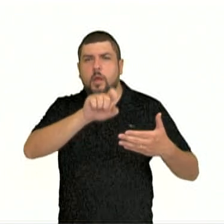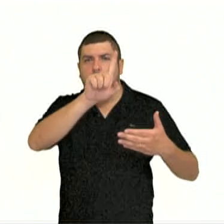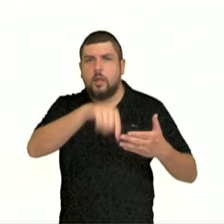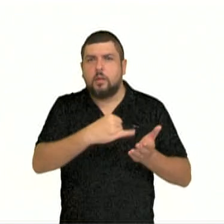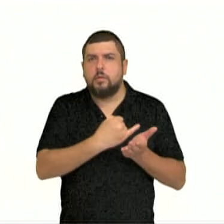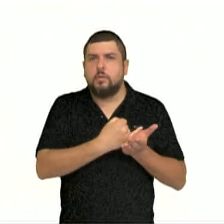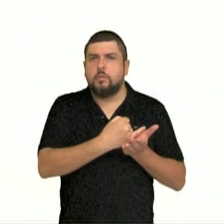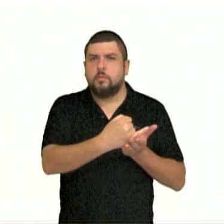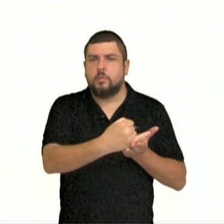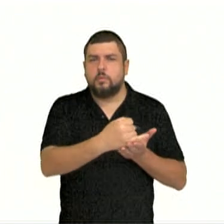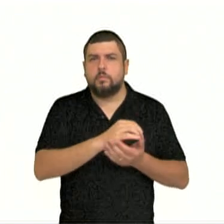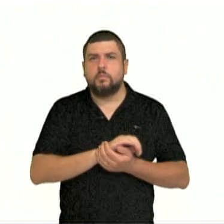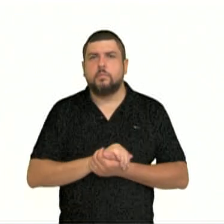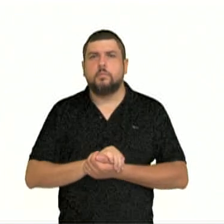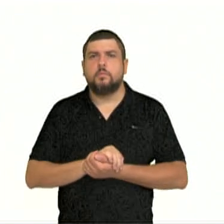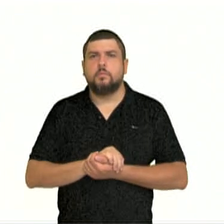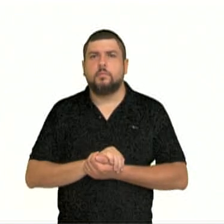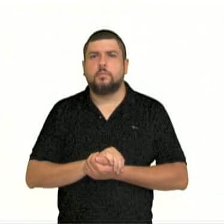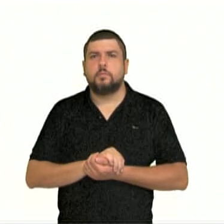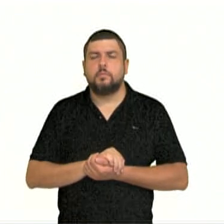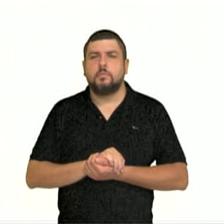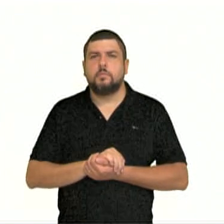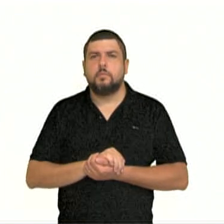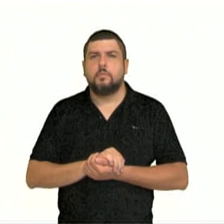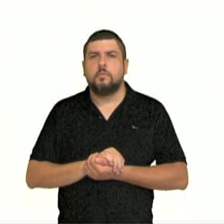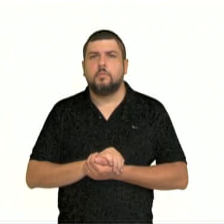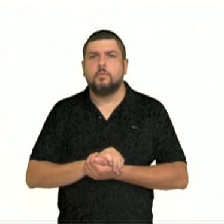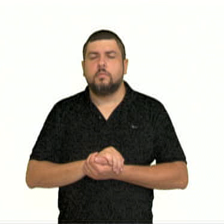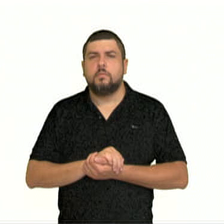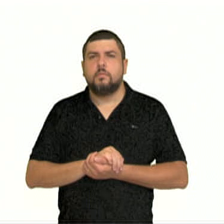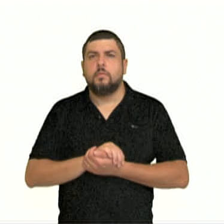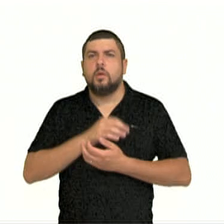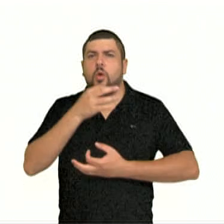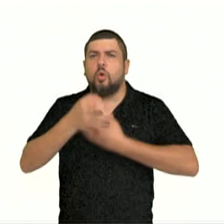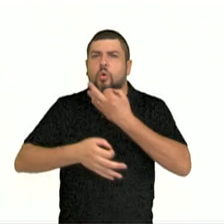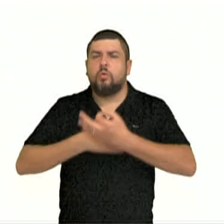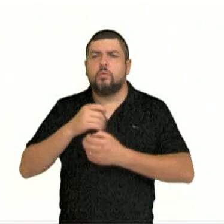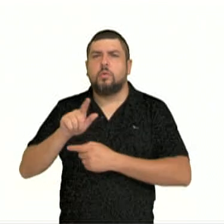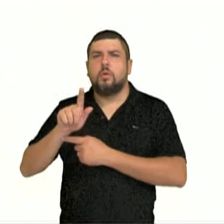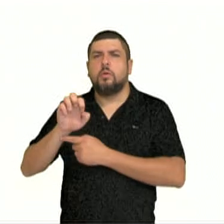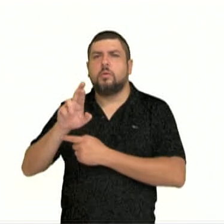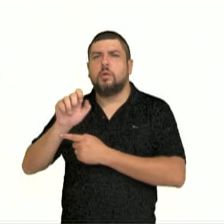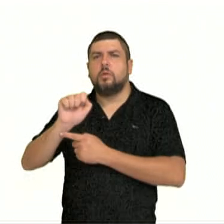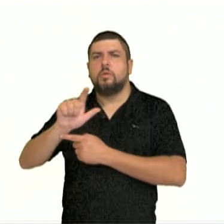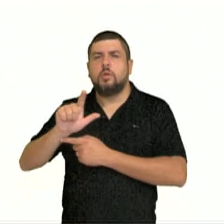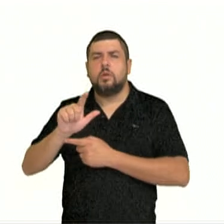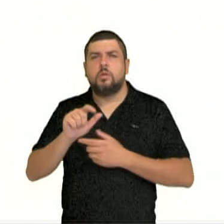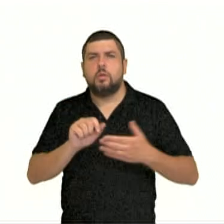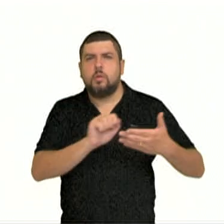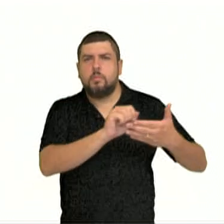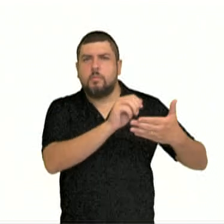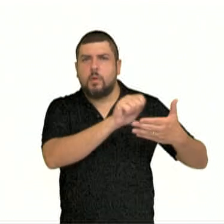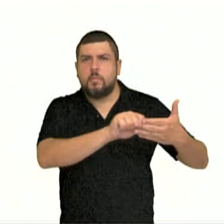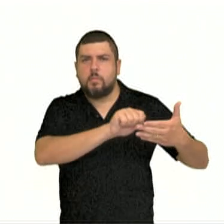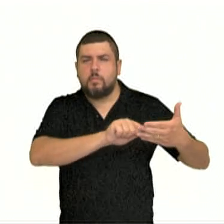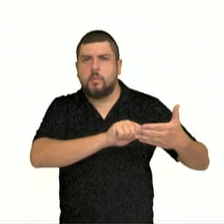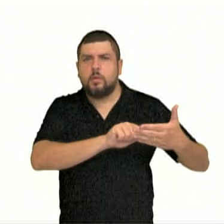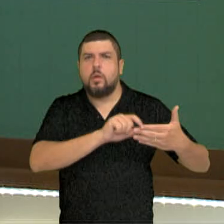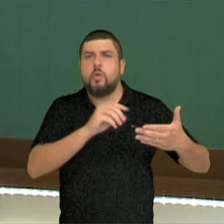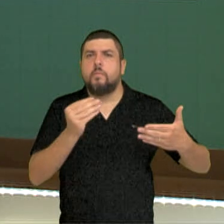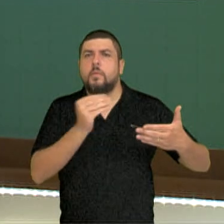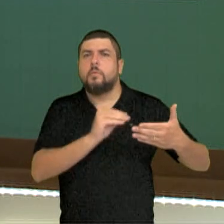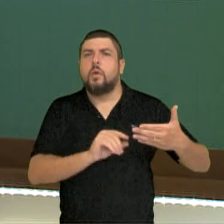resenha. Um comentário geral com base em que informações? Autor, título, ano de